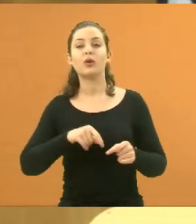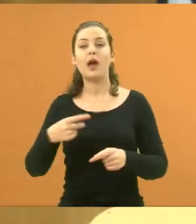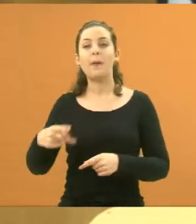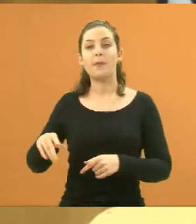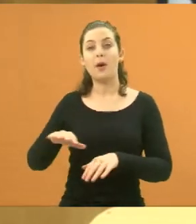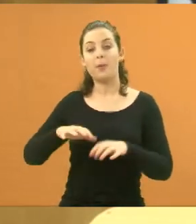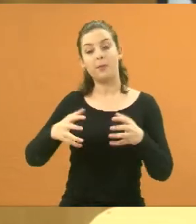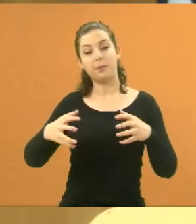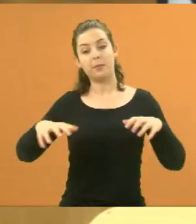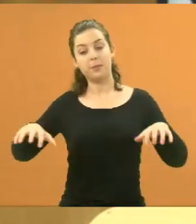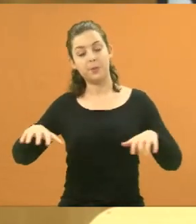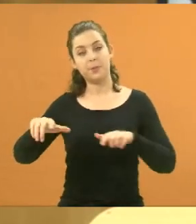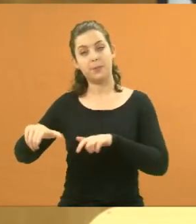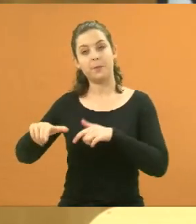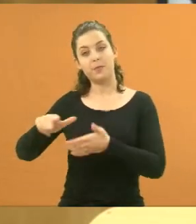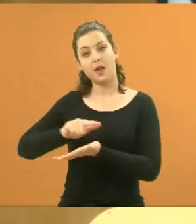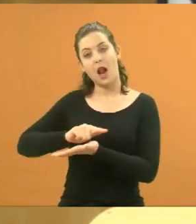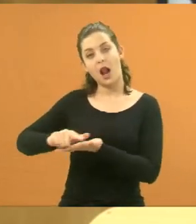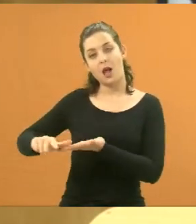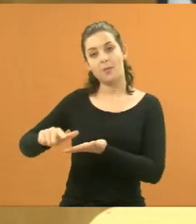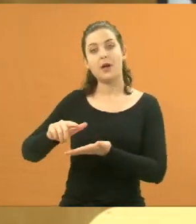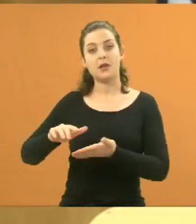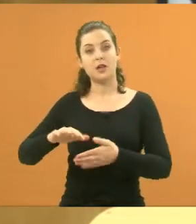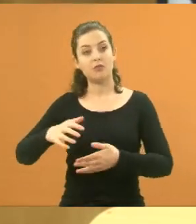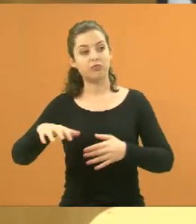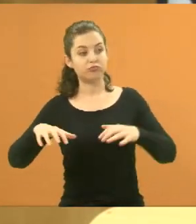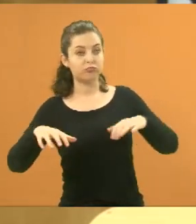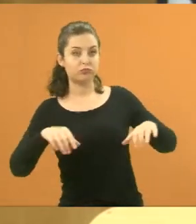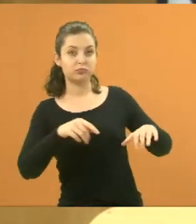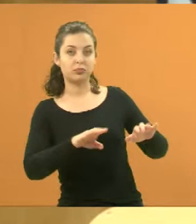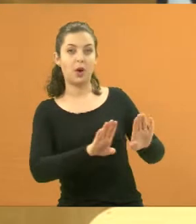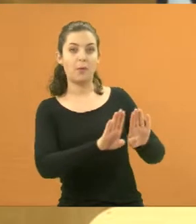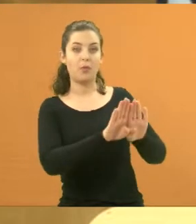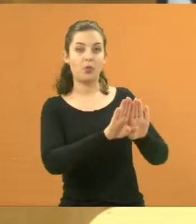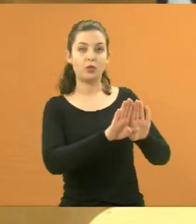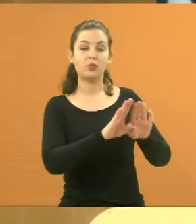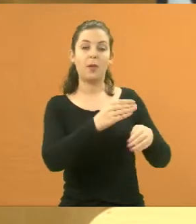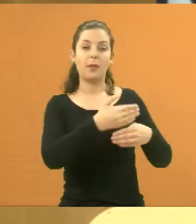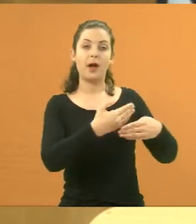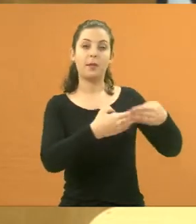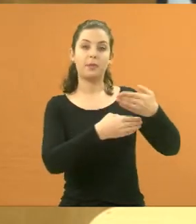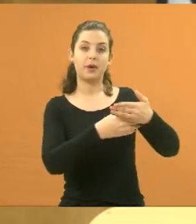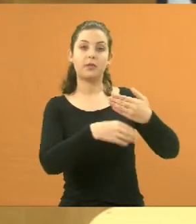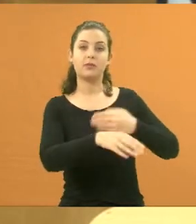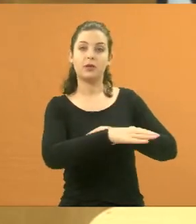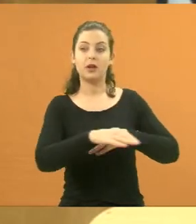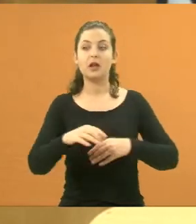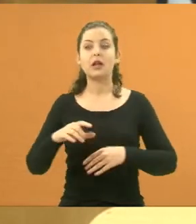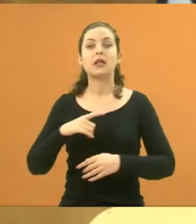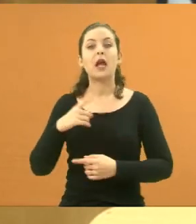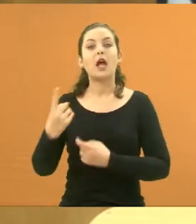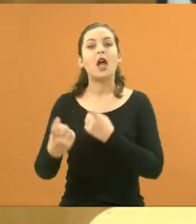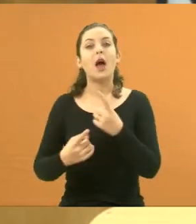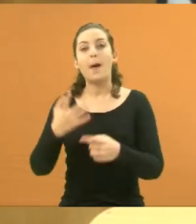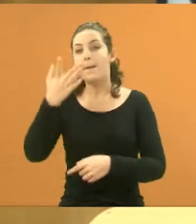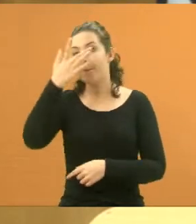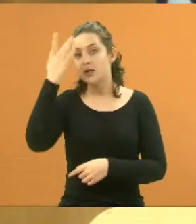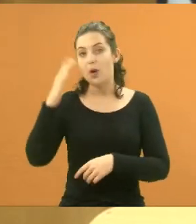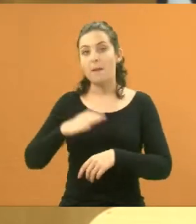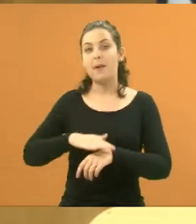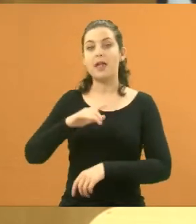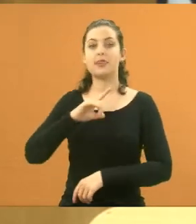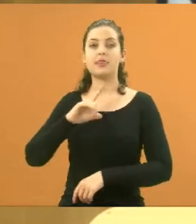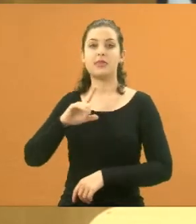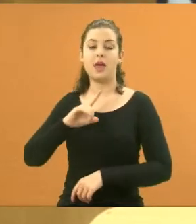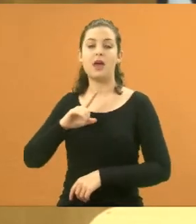aí, no futuro, nós vamos pensar com muito carinho também para poder, né, penalizar aqueles que têm mais. Tem pessoas, os especuladores que vêm